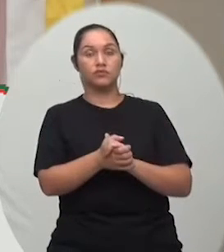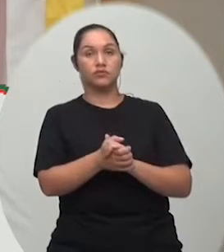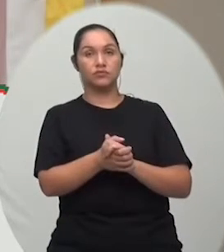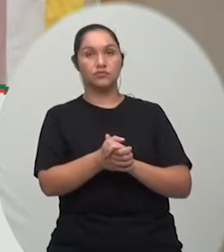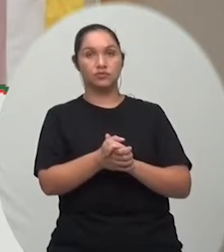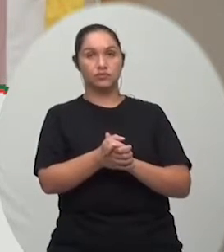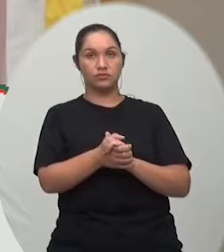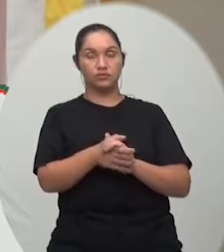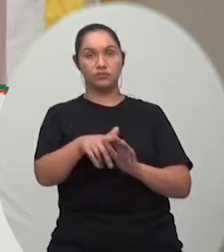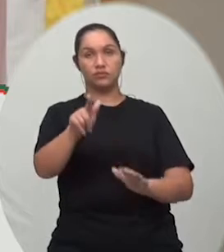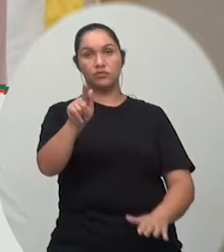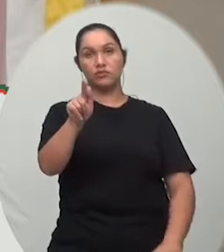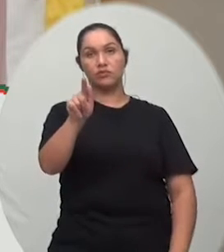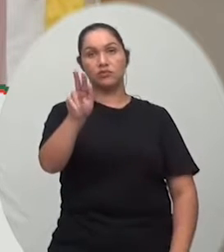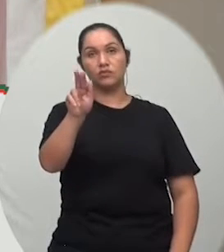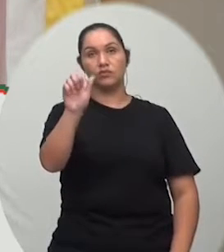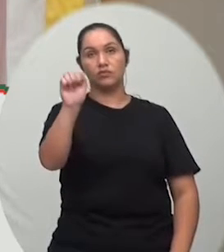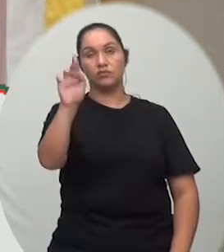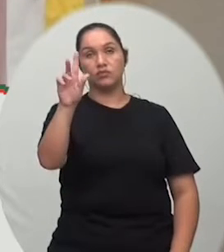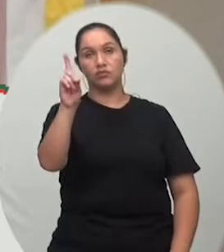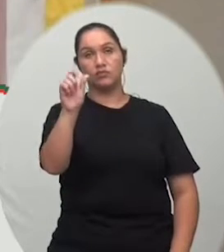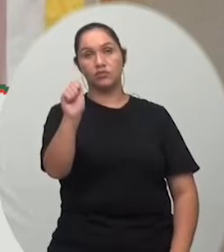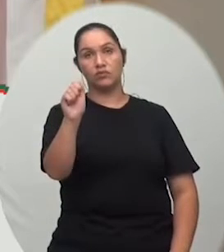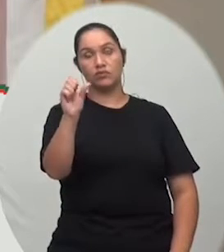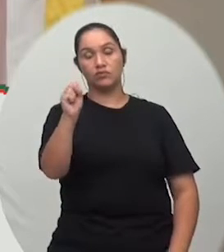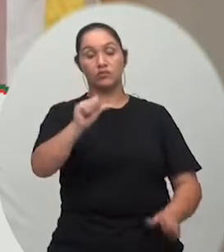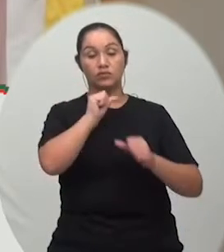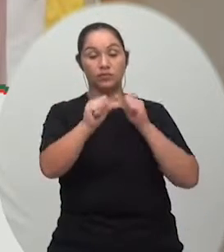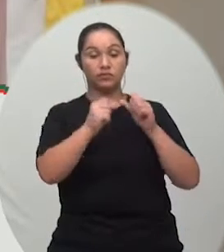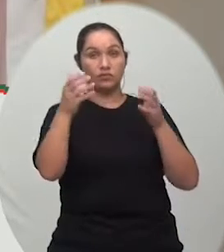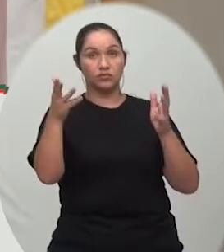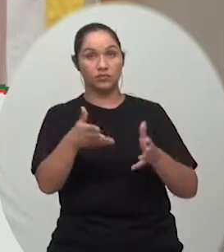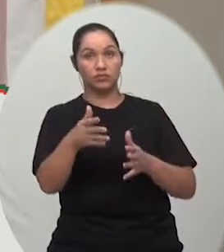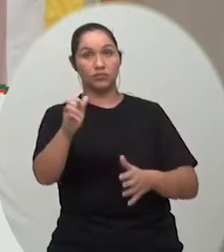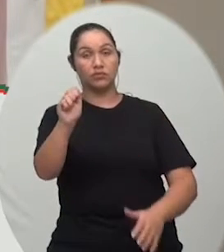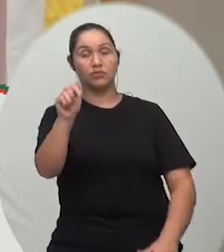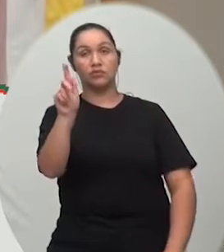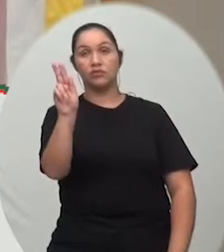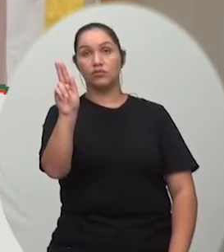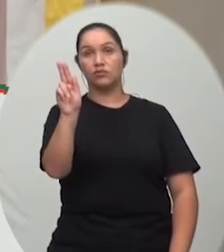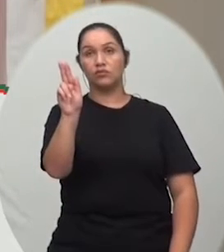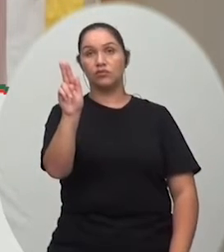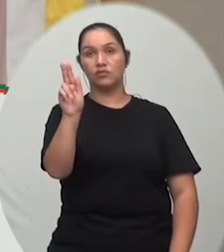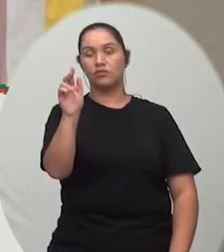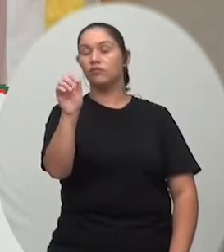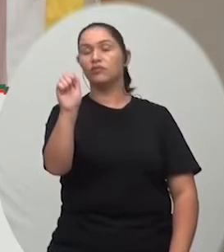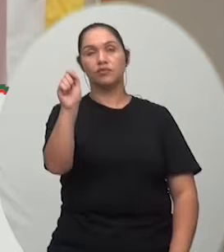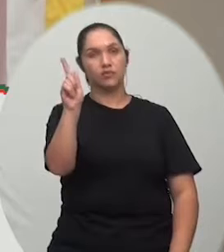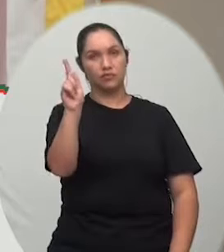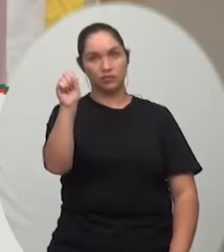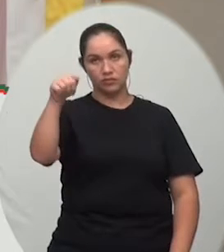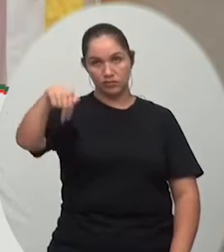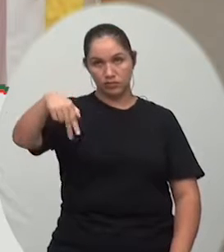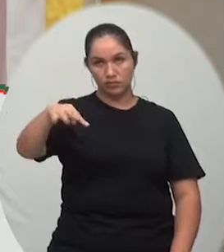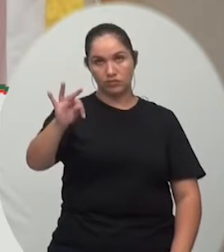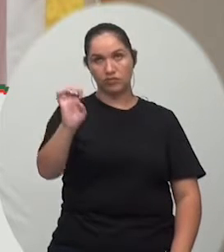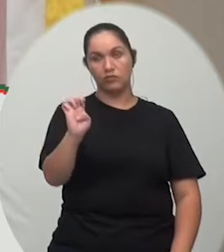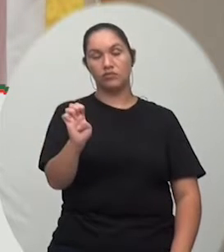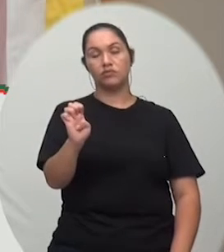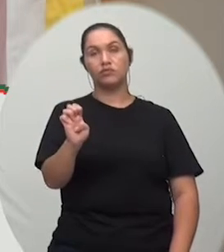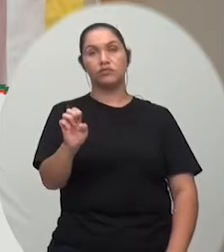os recém-integrados guardas municipais passaram a ser agentes de trânsito, pudessem atuar como agentes de trânsito e atender